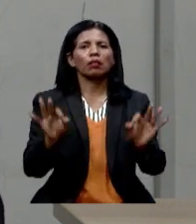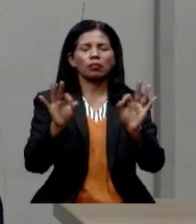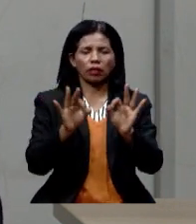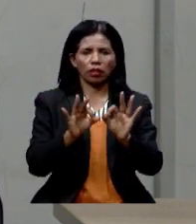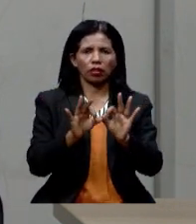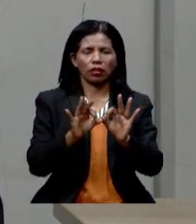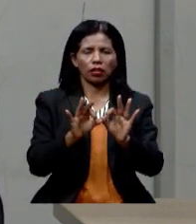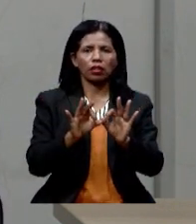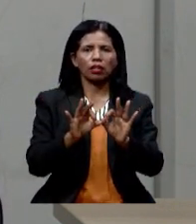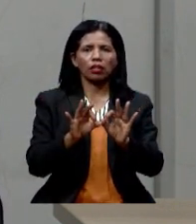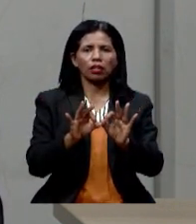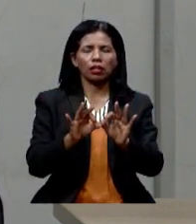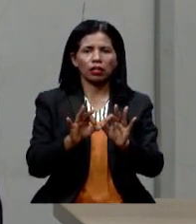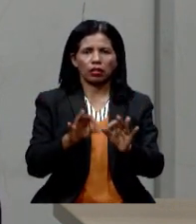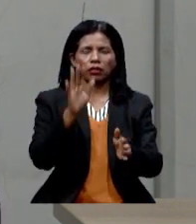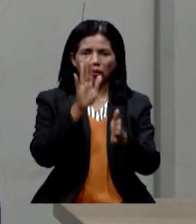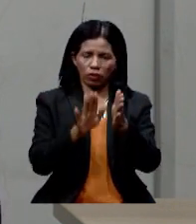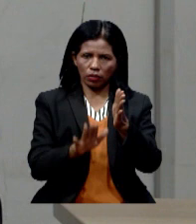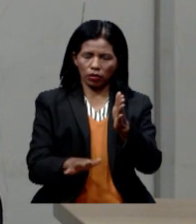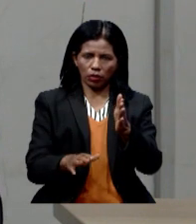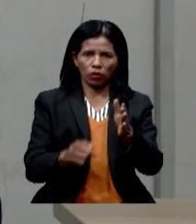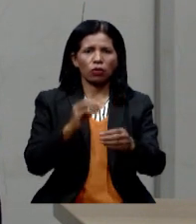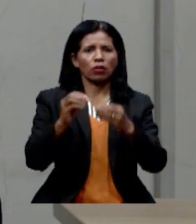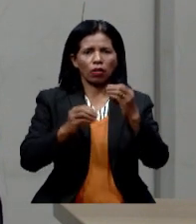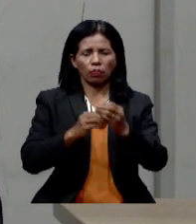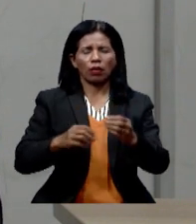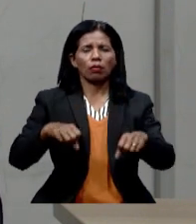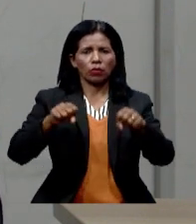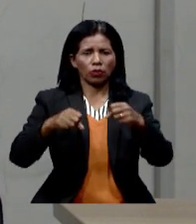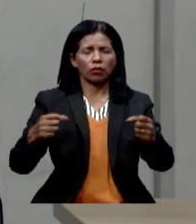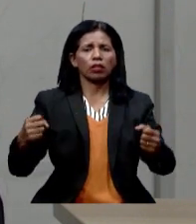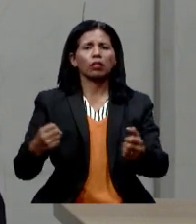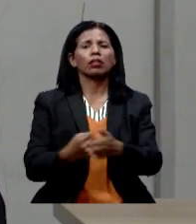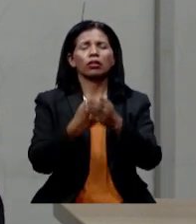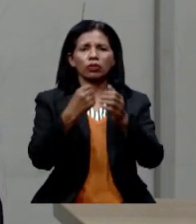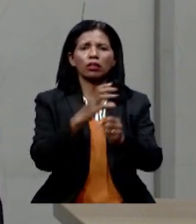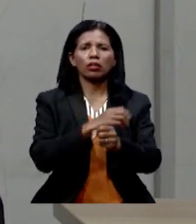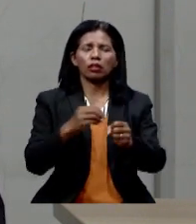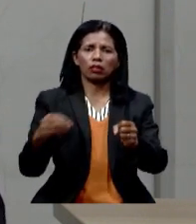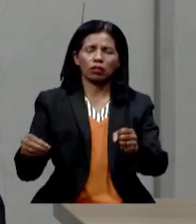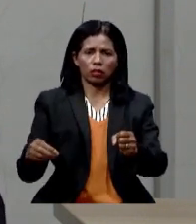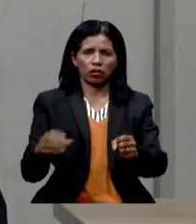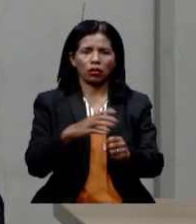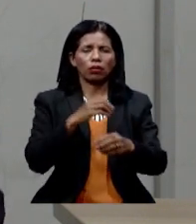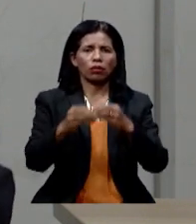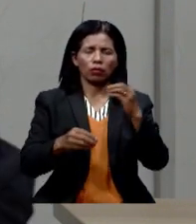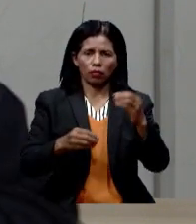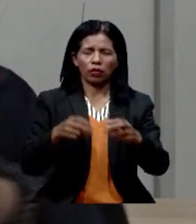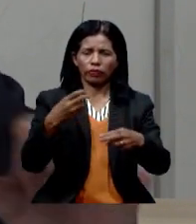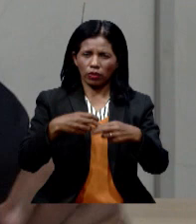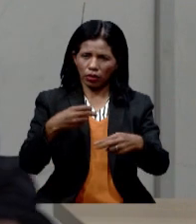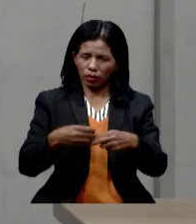halo redusaun acidente serne ita tamba ne ia porcentaje be fator humano ne baranta ita ten